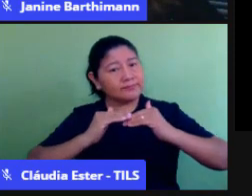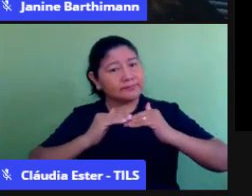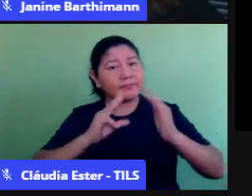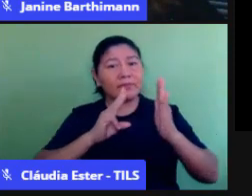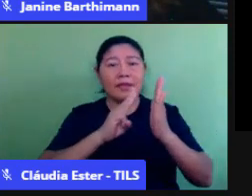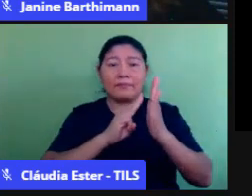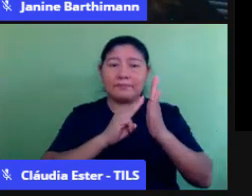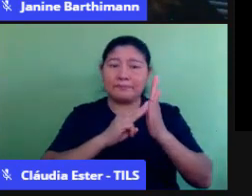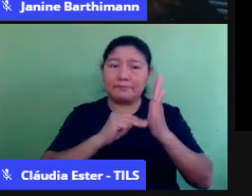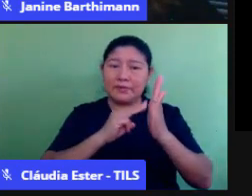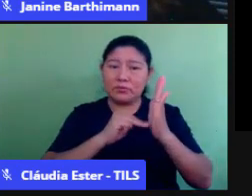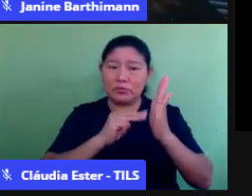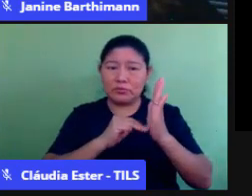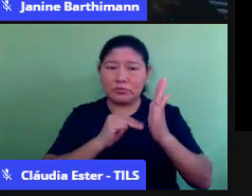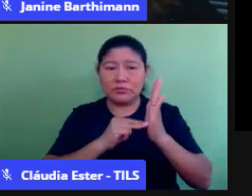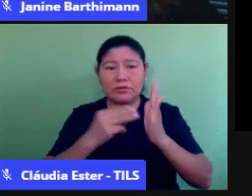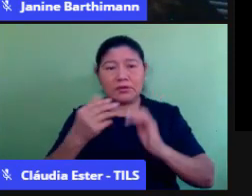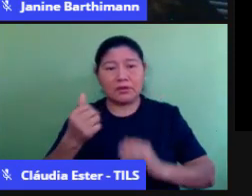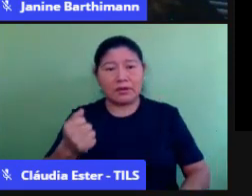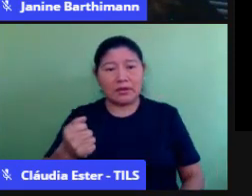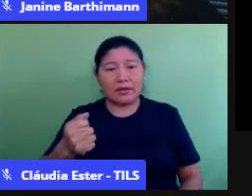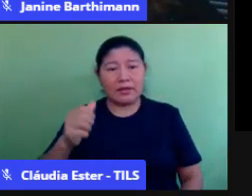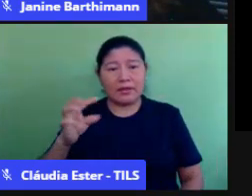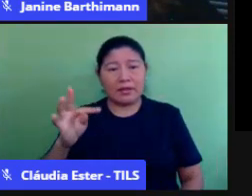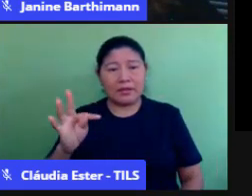metodologias ativas, assim como